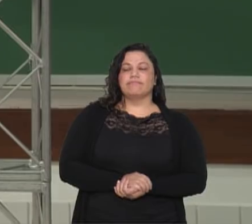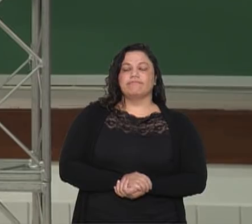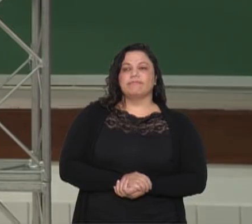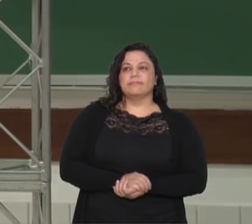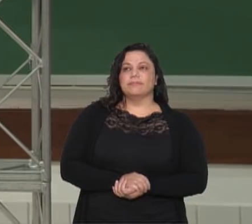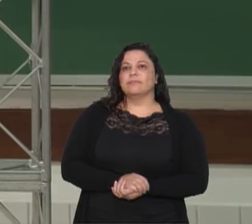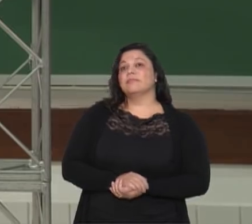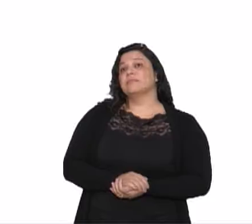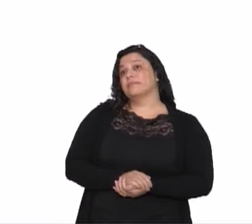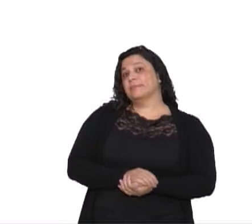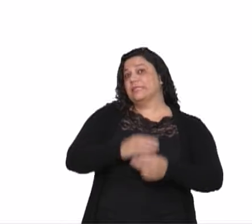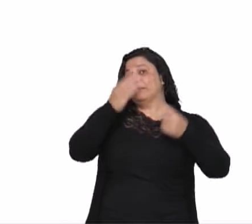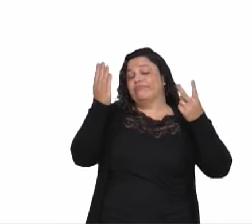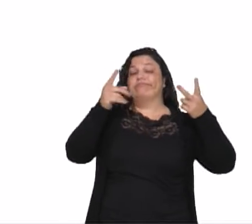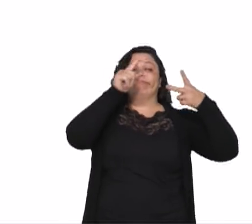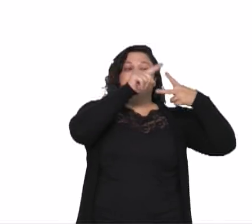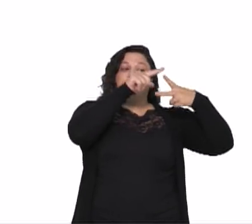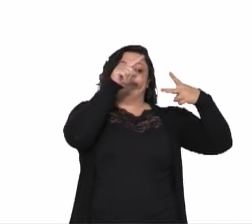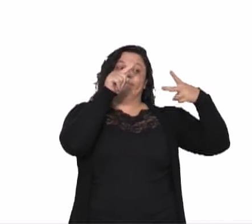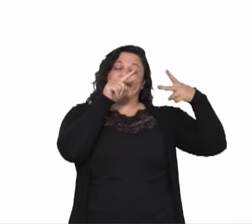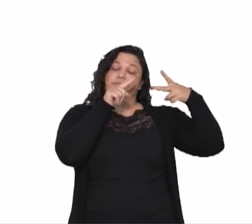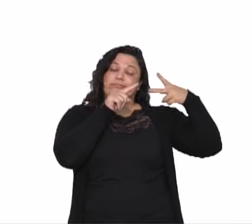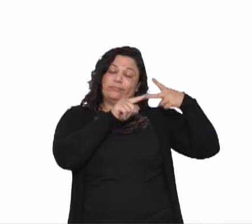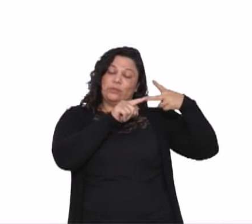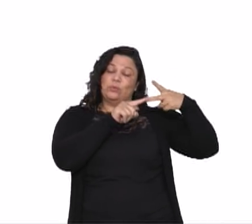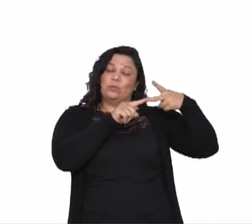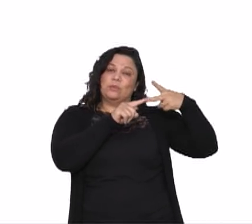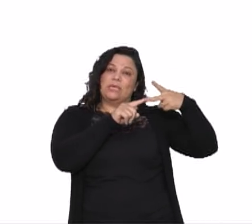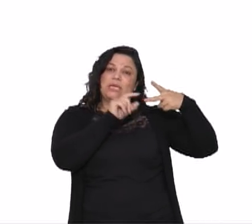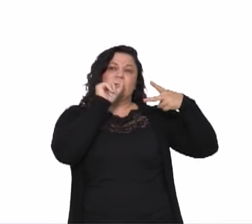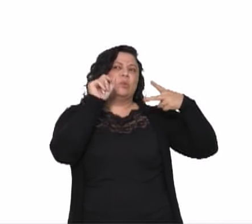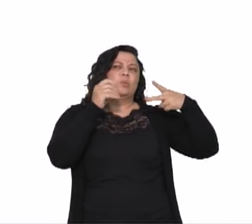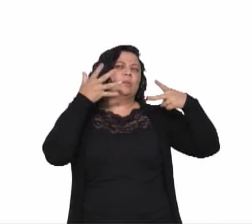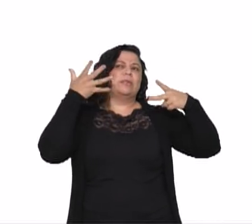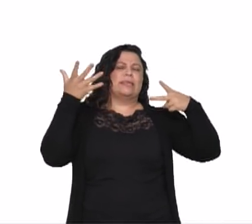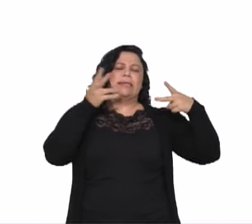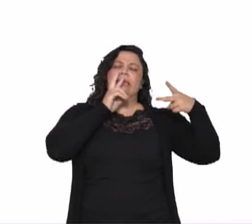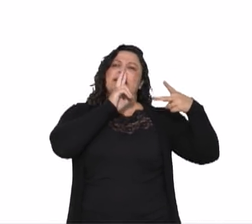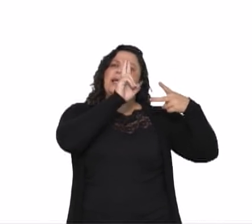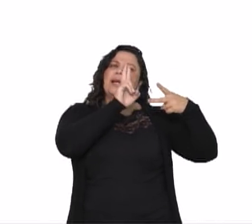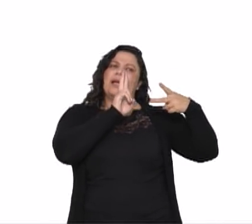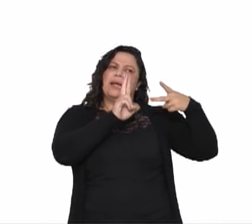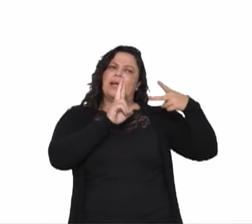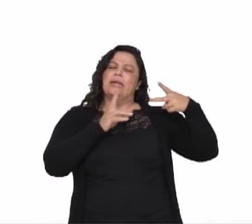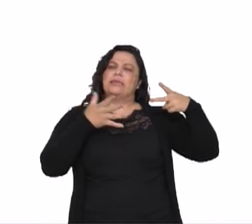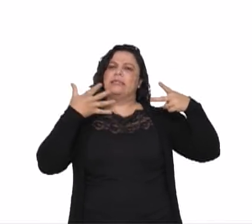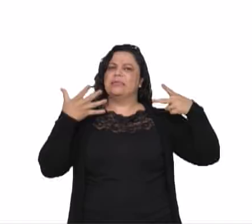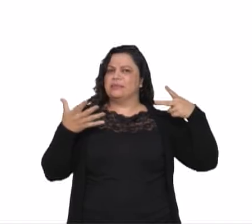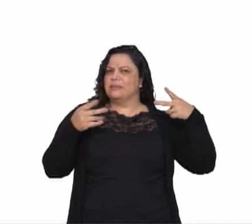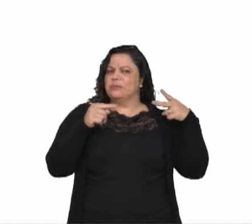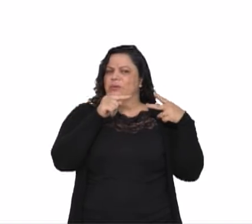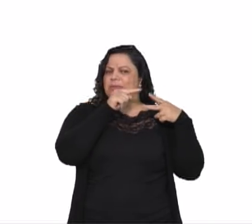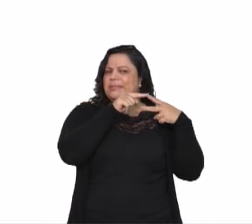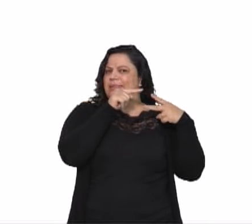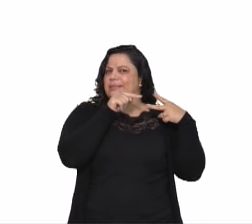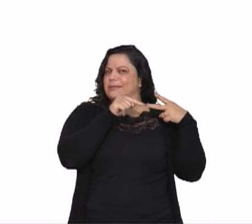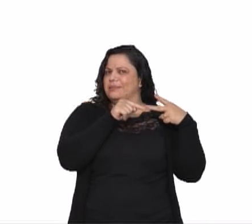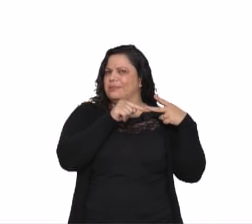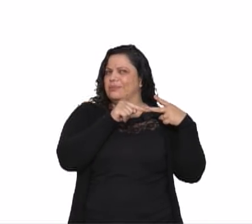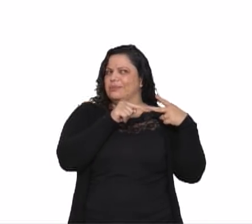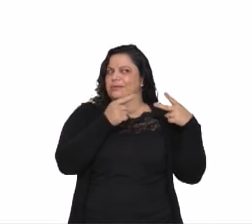Então, dos 2 sons diferentes entre si possuem a mesma altura, a mesma intensidade e a mesma duração. Então, o que os diferencia? Vamos